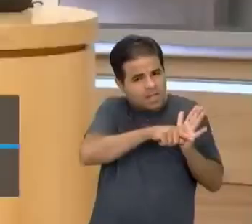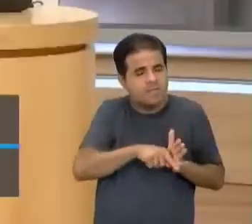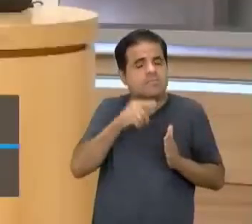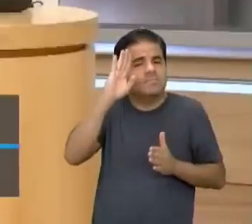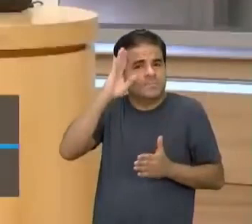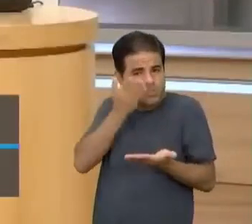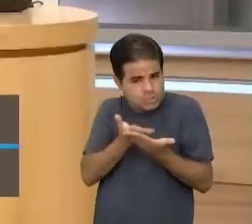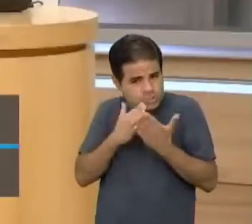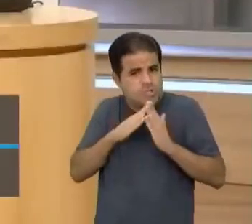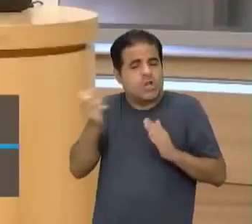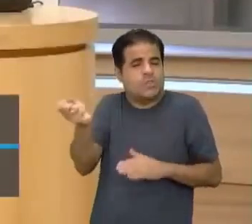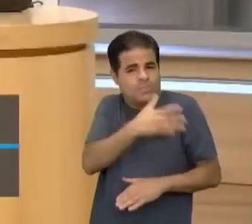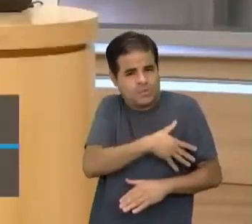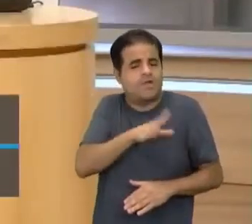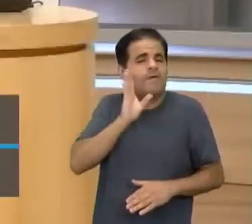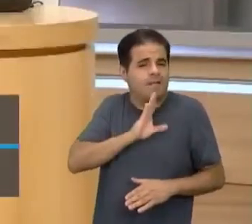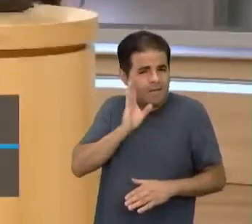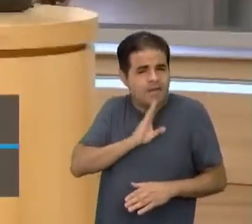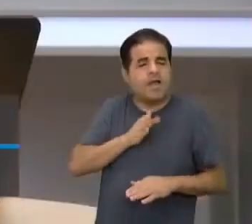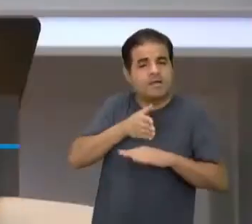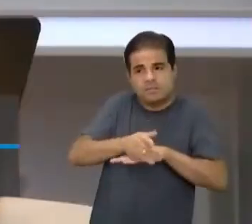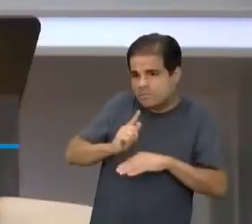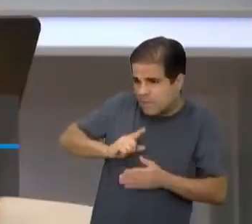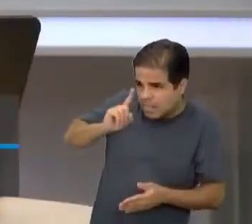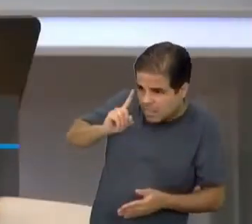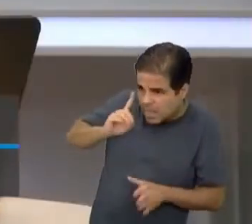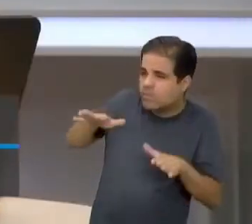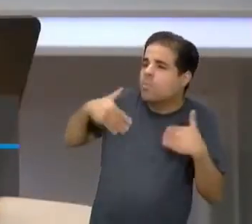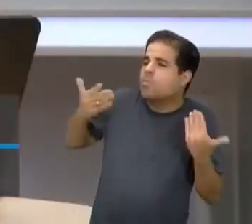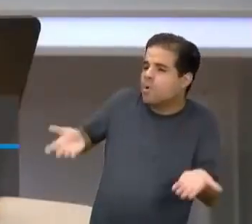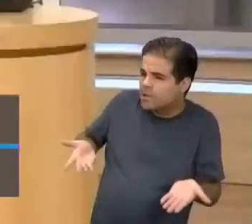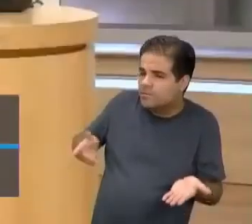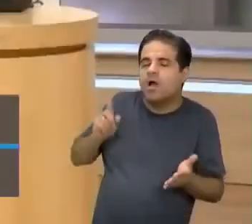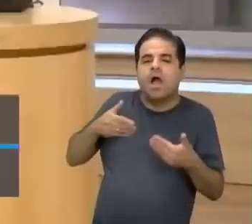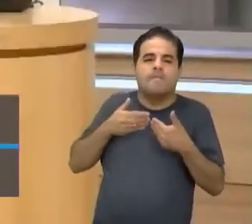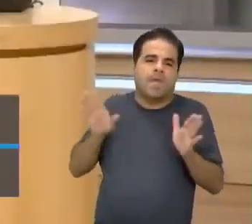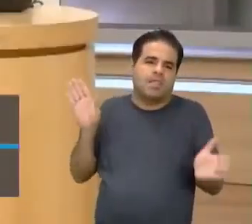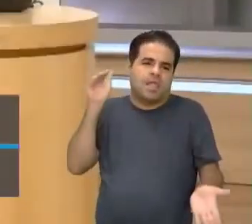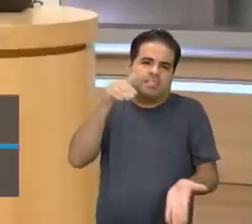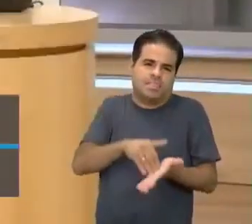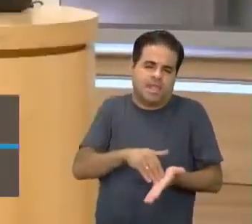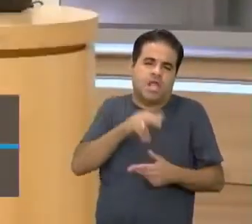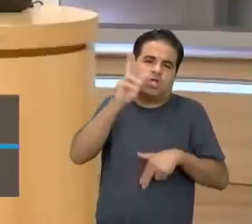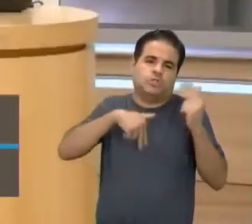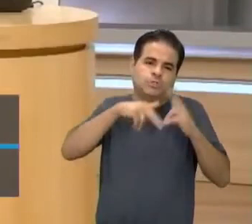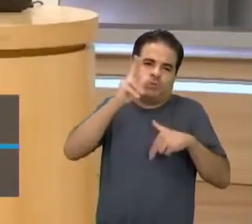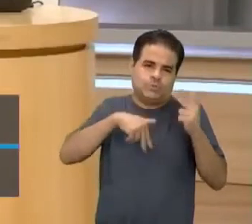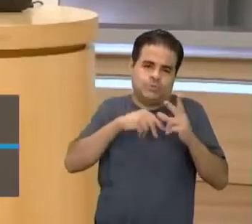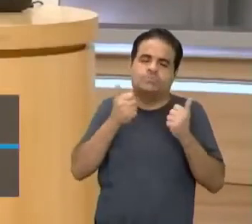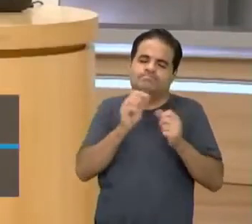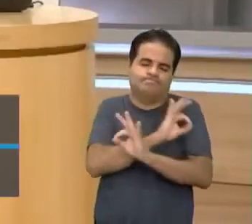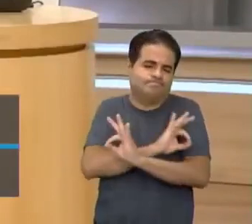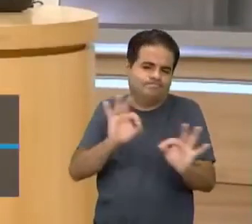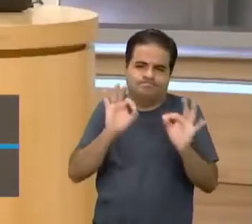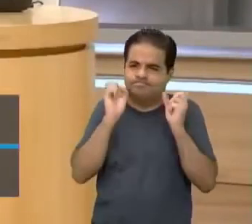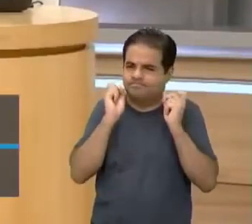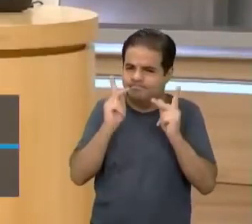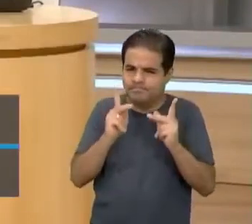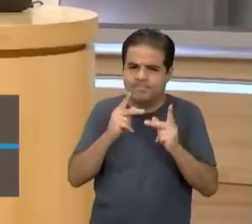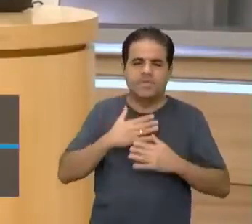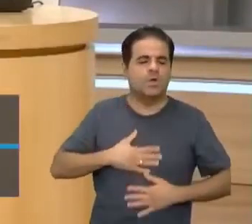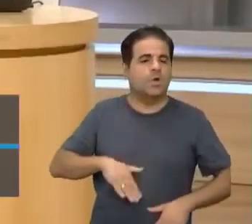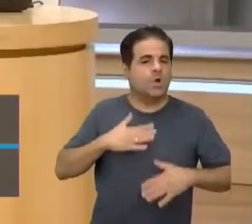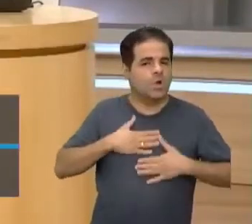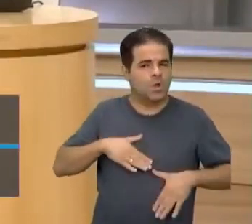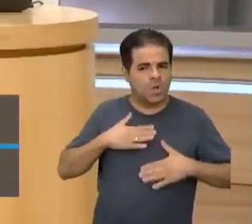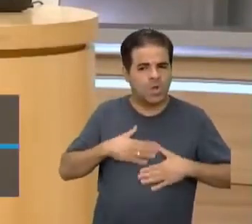escolas novas, é legal fazer os cursos. Tem a data até quando ela fica aberta? Ela vai ficar aberta até junho. Ótimo. Tá. Hoje. Fica tranquilo,